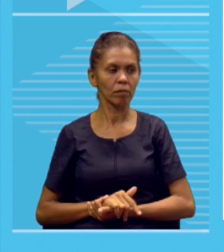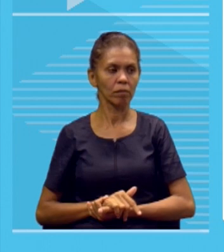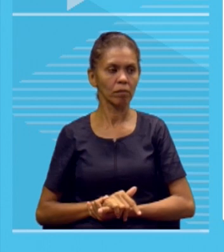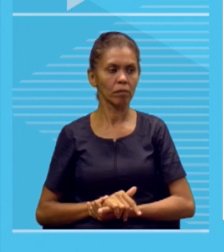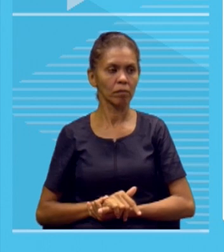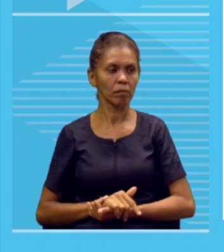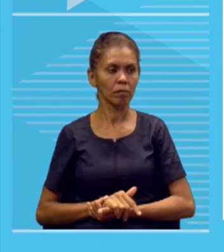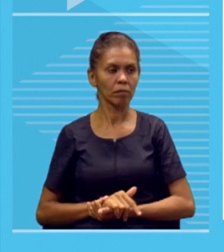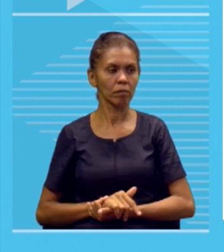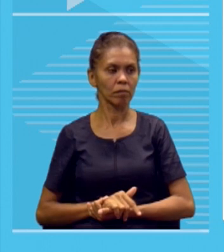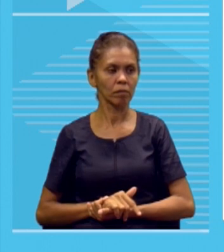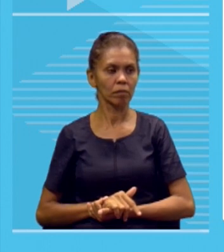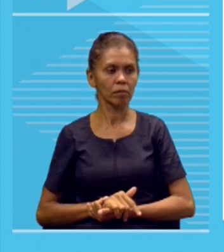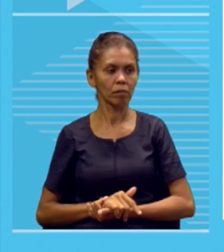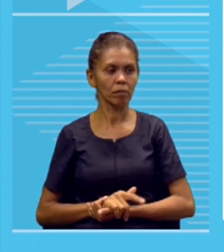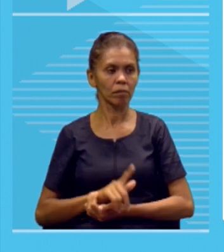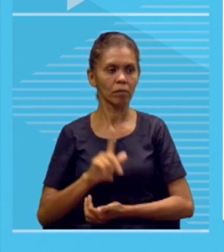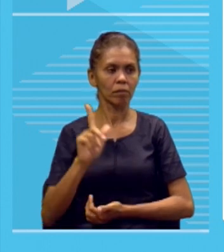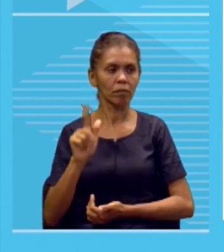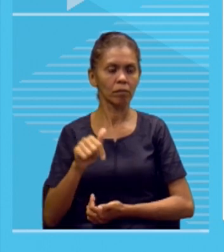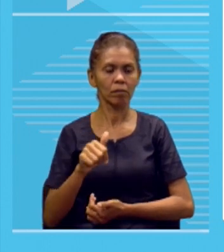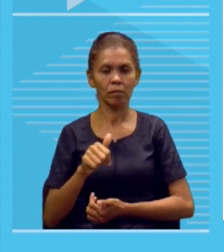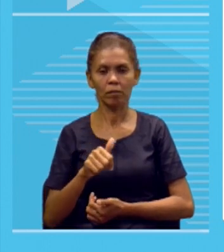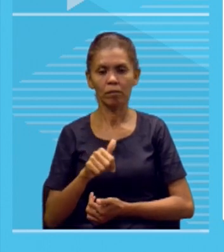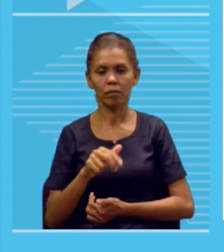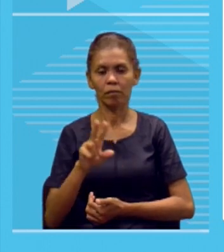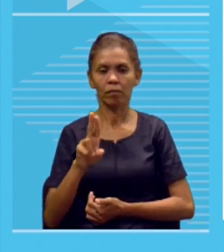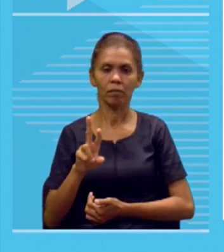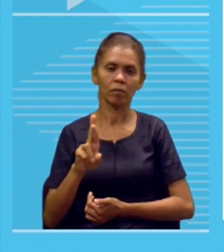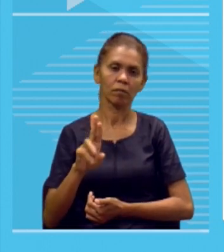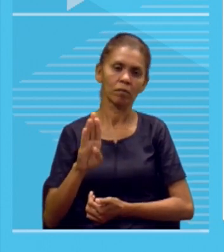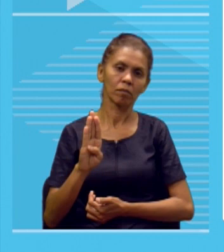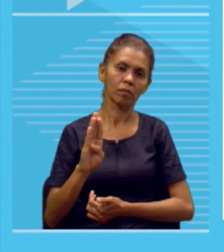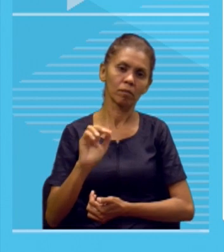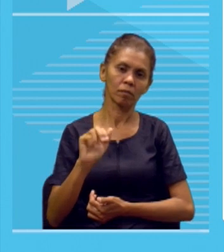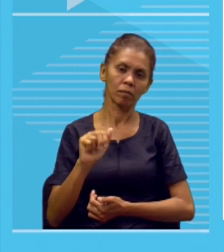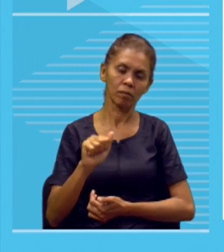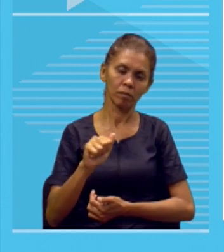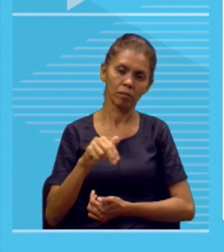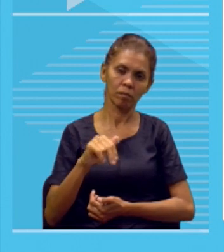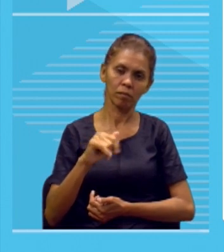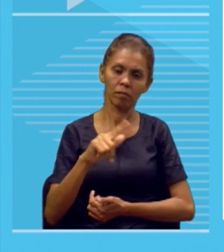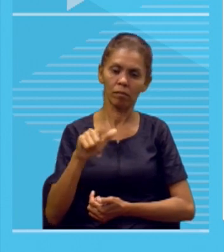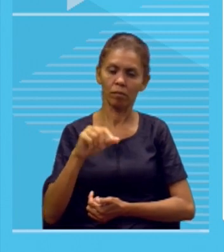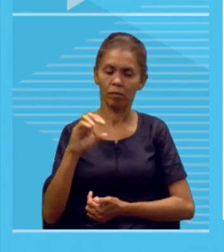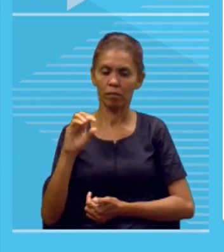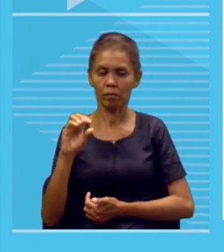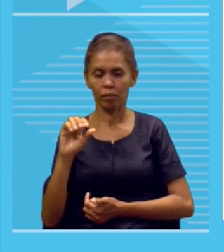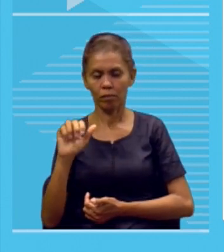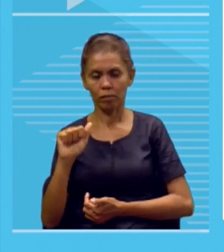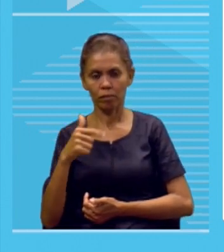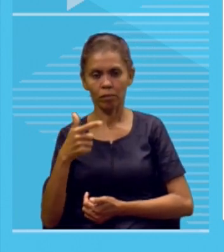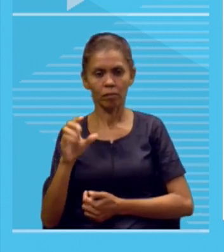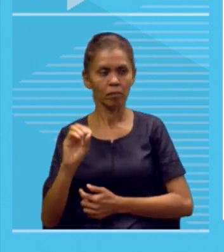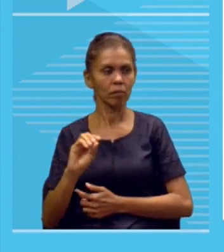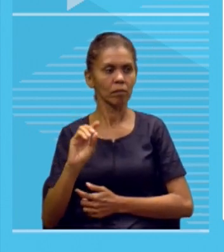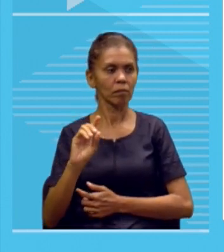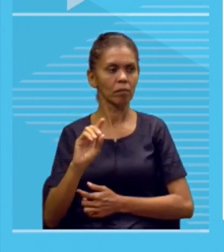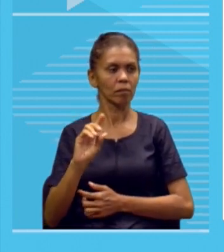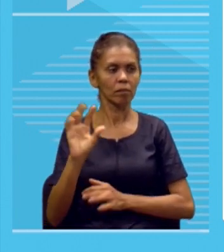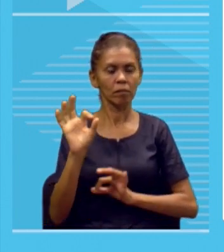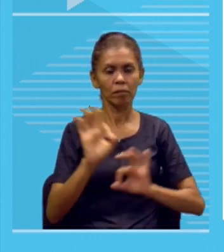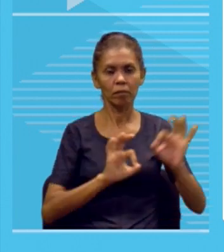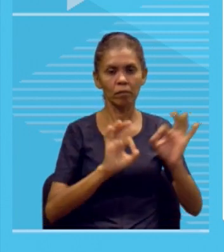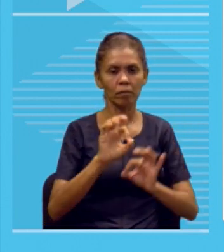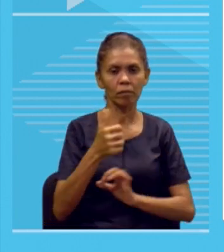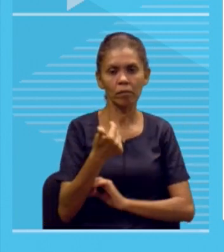aqui, por isso mesmo que foi uma urbanização desorganizada, né? E aqui as pessoas, elas não tinham um